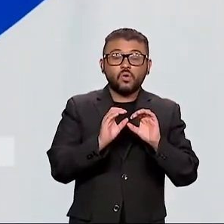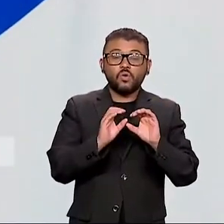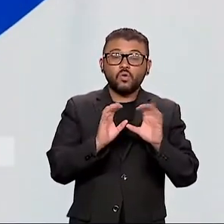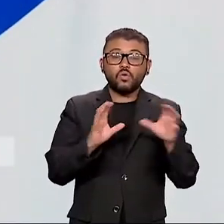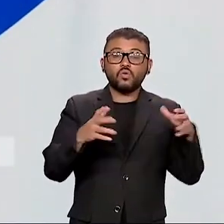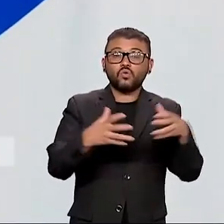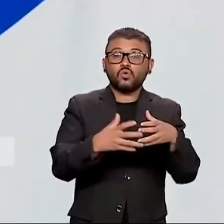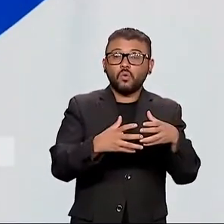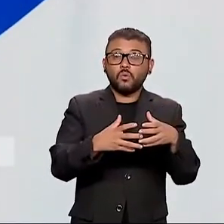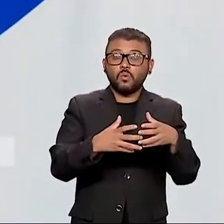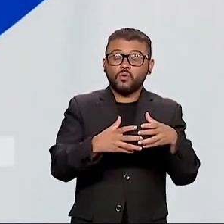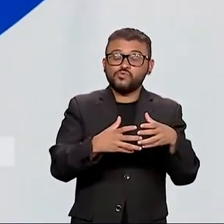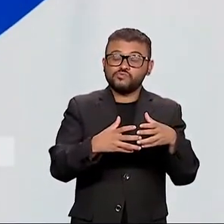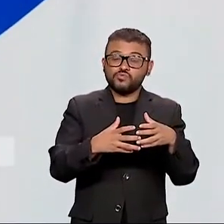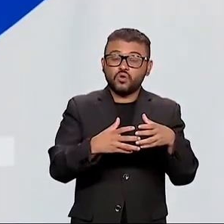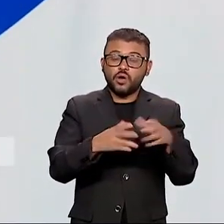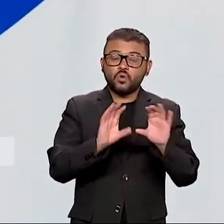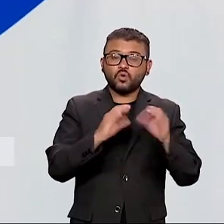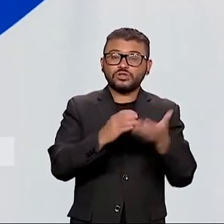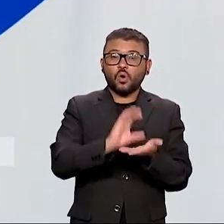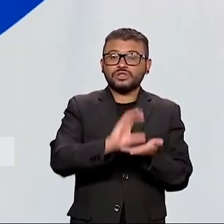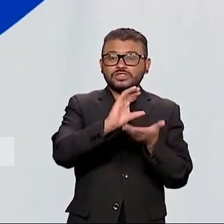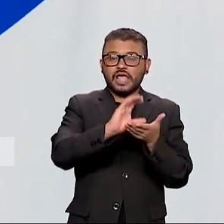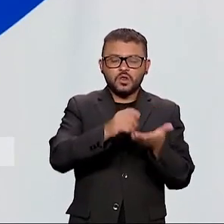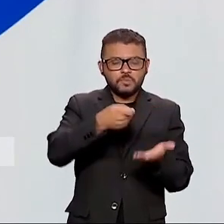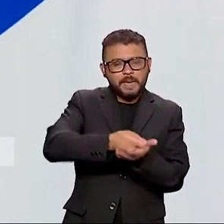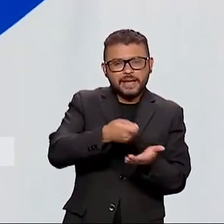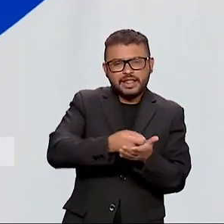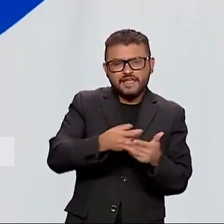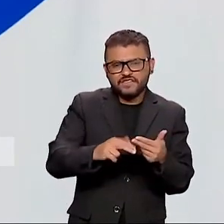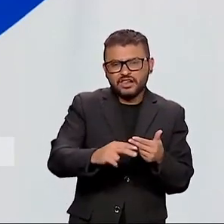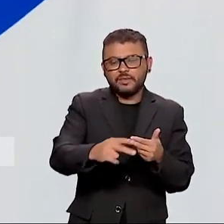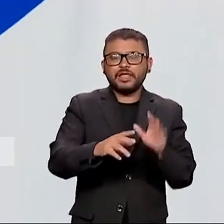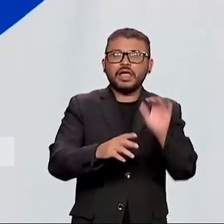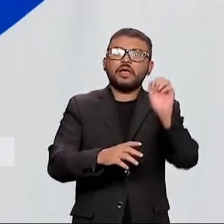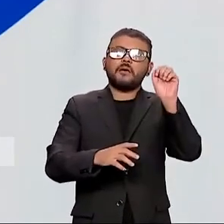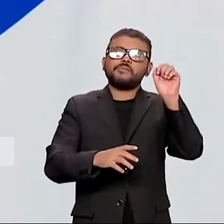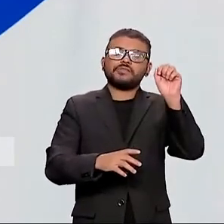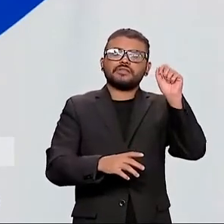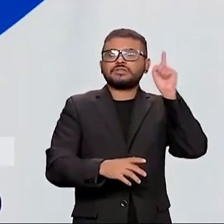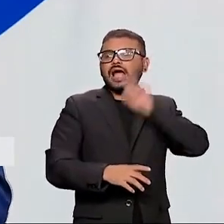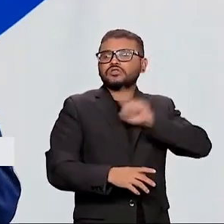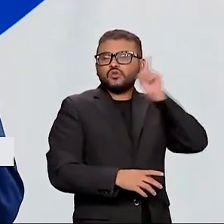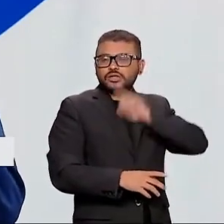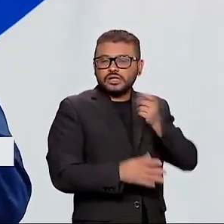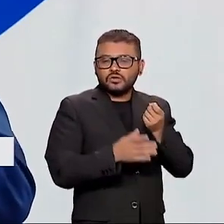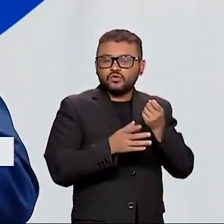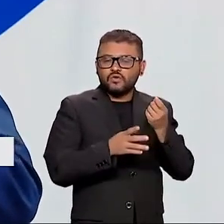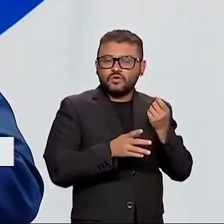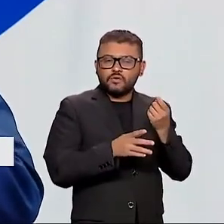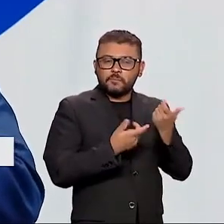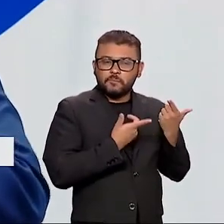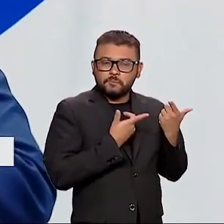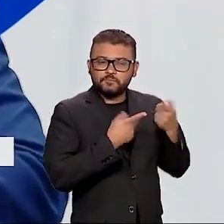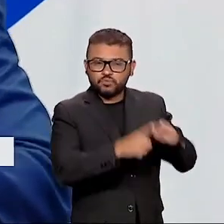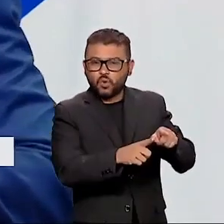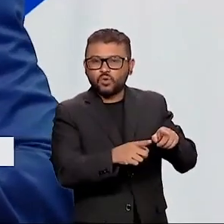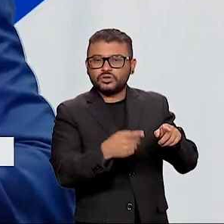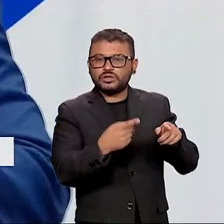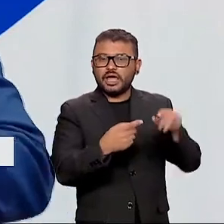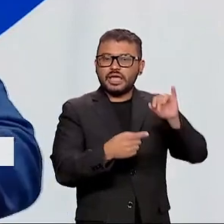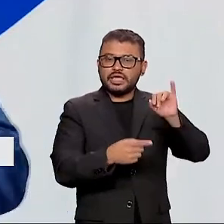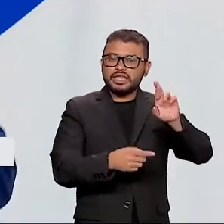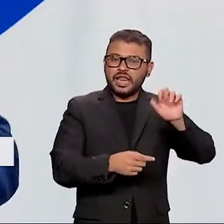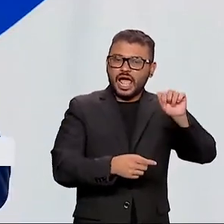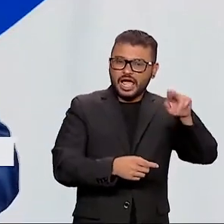Conselho Permanente. Quando os Estados Unidos invadiu o Iraque, os Estados Unidos era membro permanente da ONU